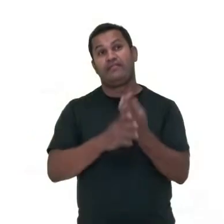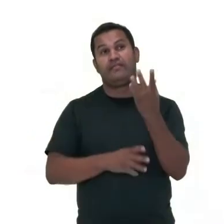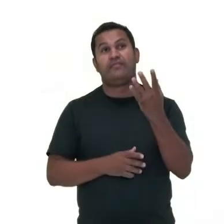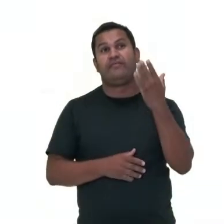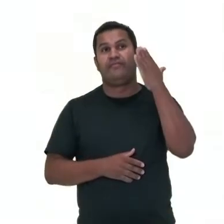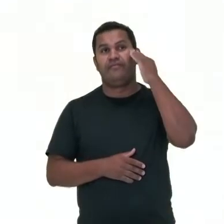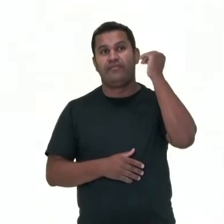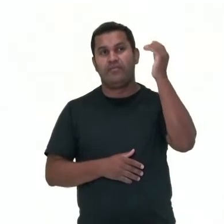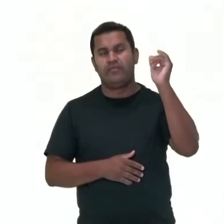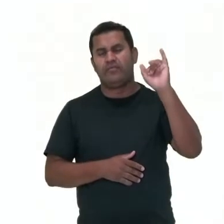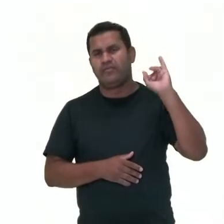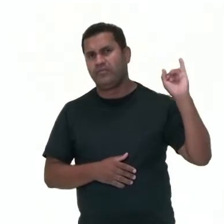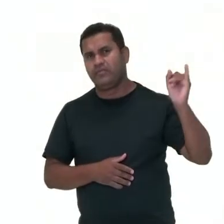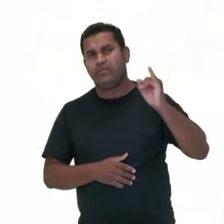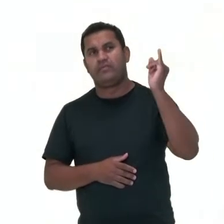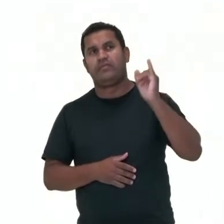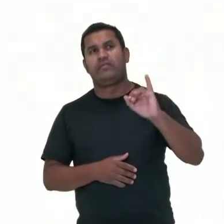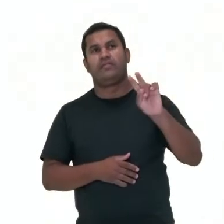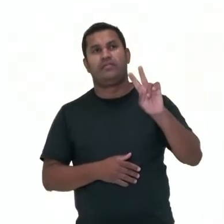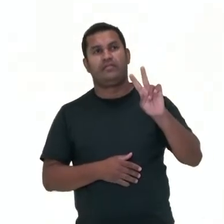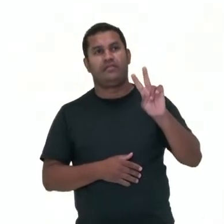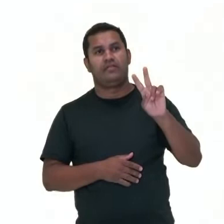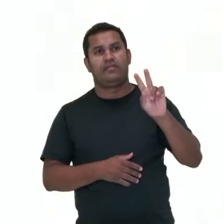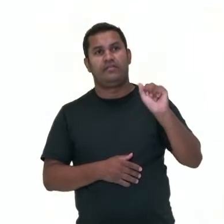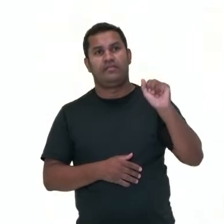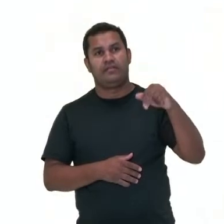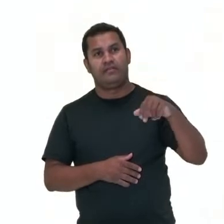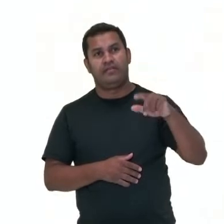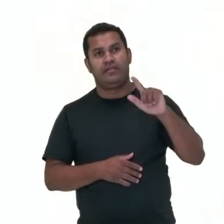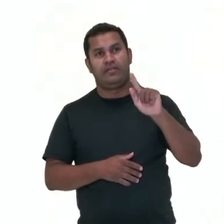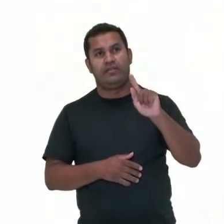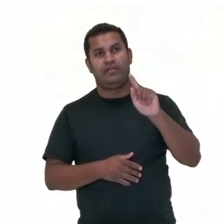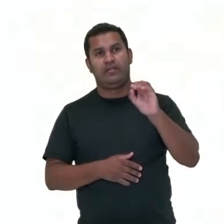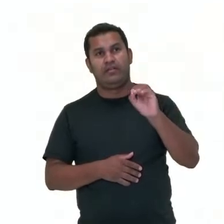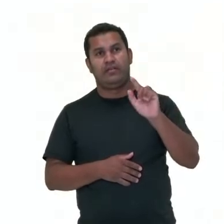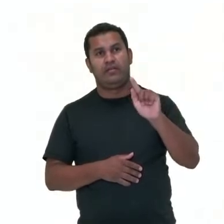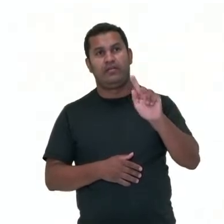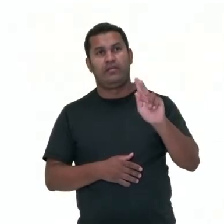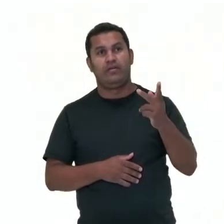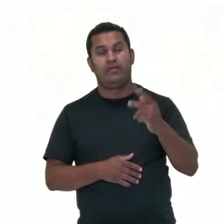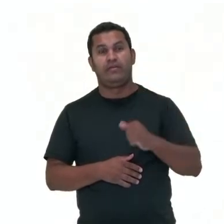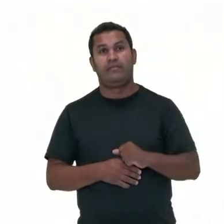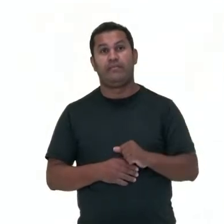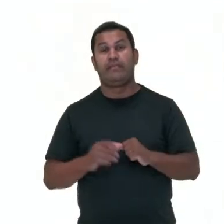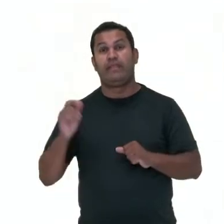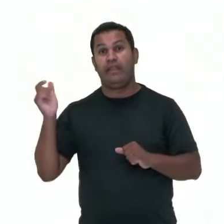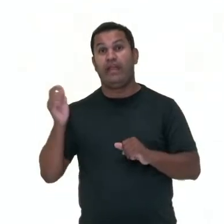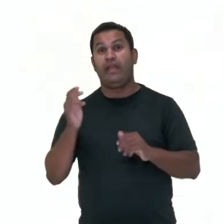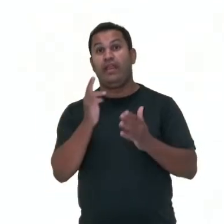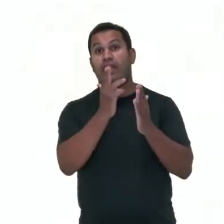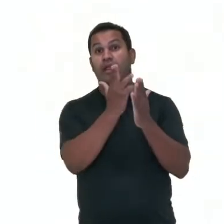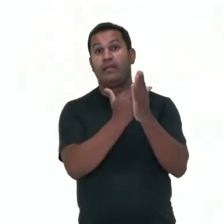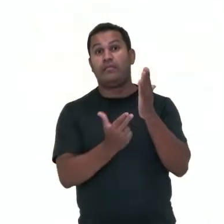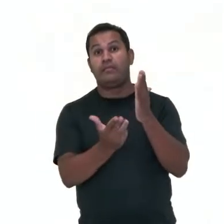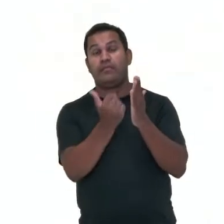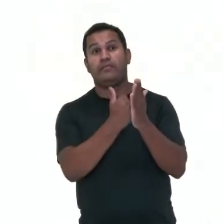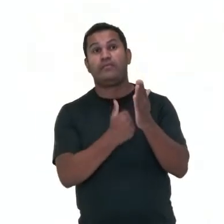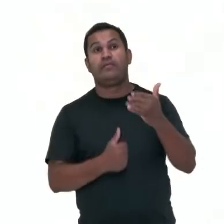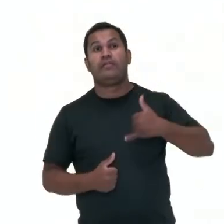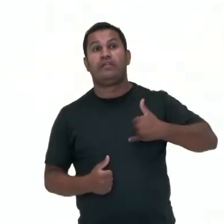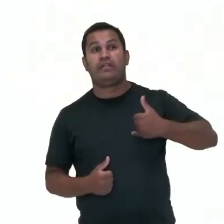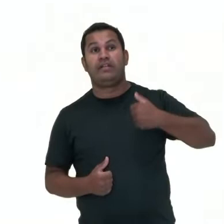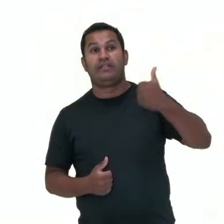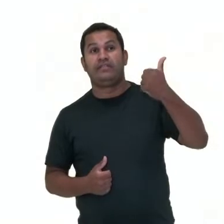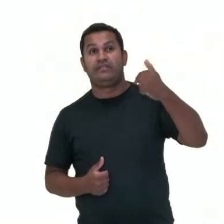Gogh, 1853-1890, pintor holandês que começou a pintar somente com 27 anos, vindo a falecer 10 anos depois. Então ele teve